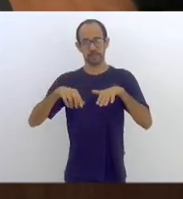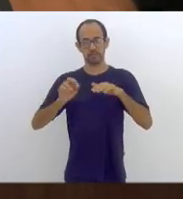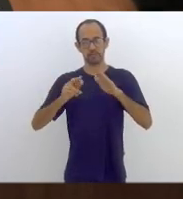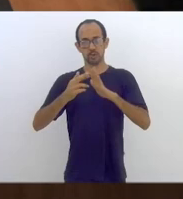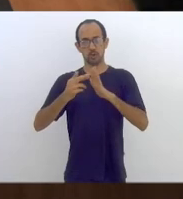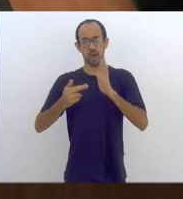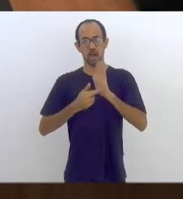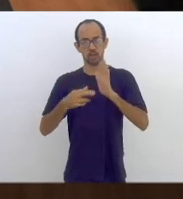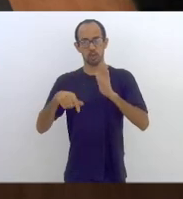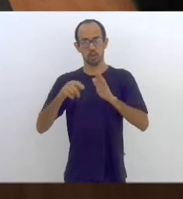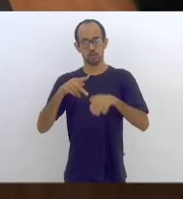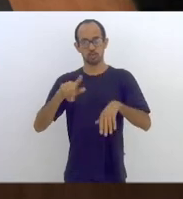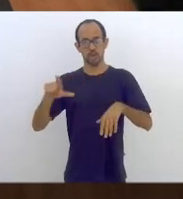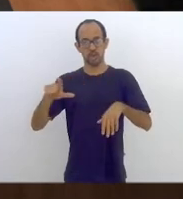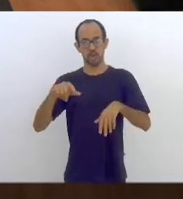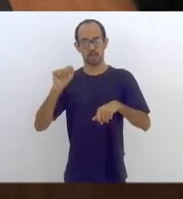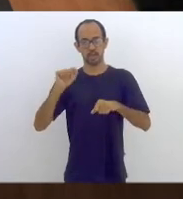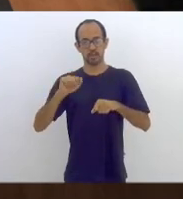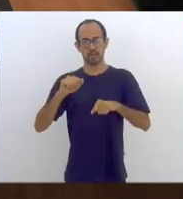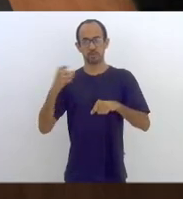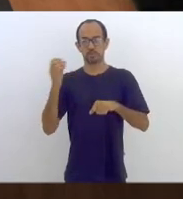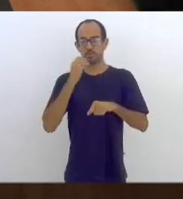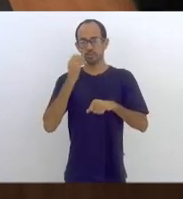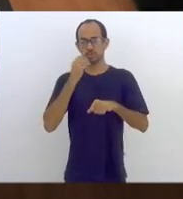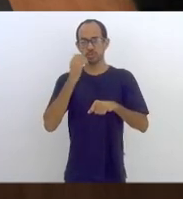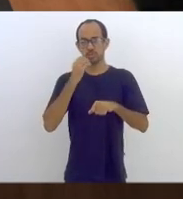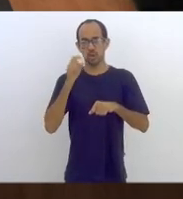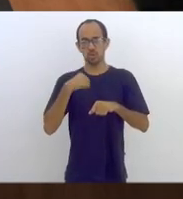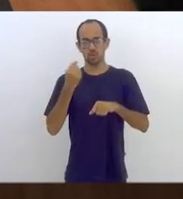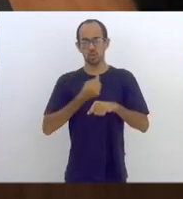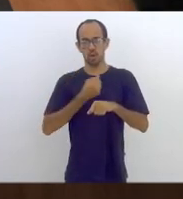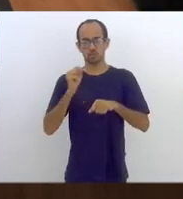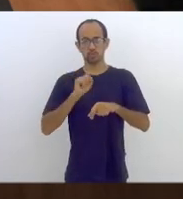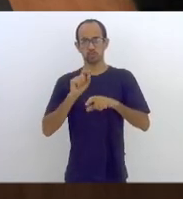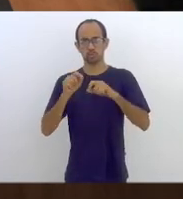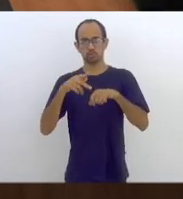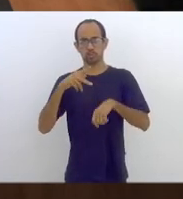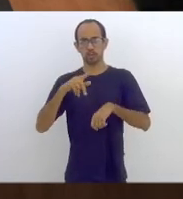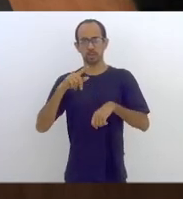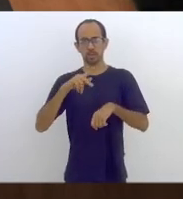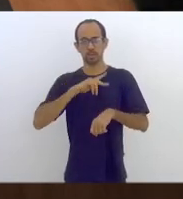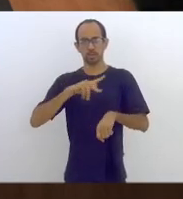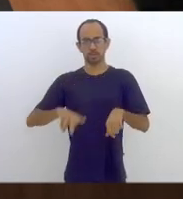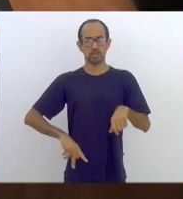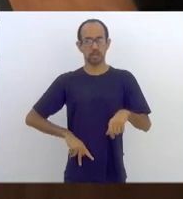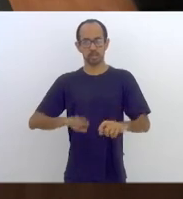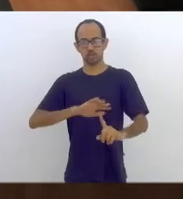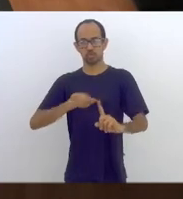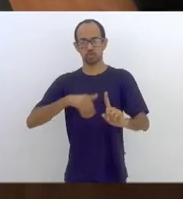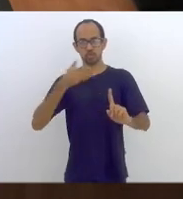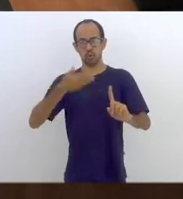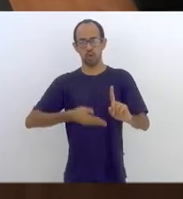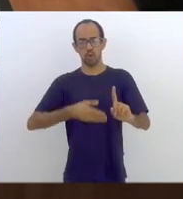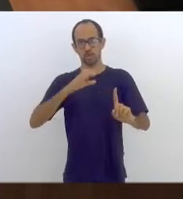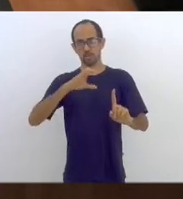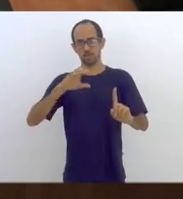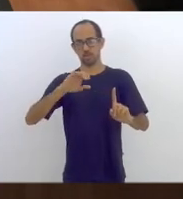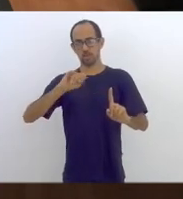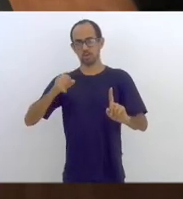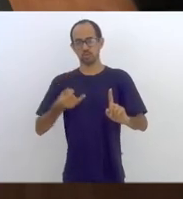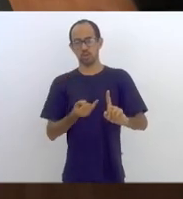direito deveria ser o nosso presidente de honra da ccj